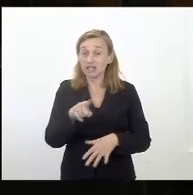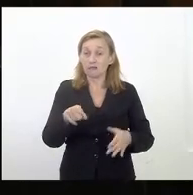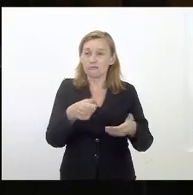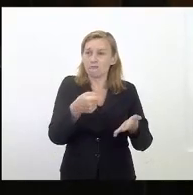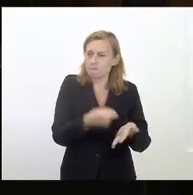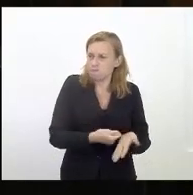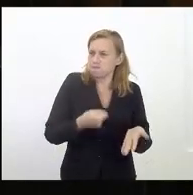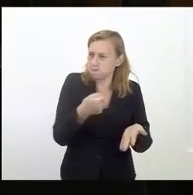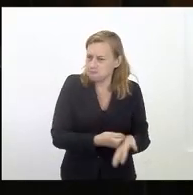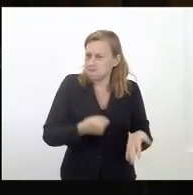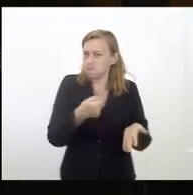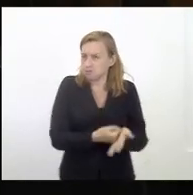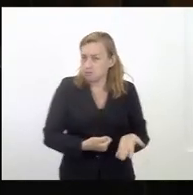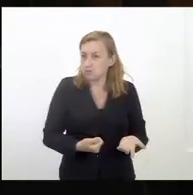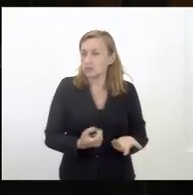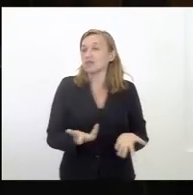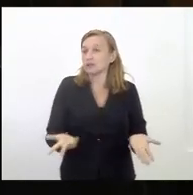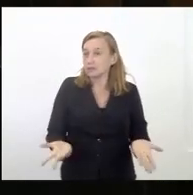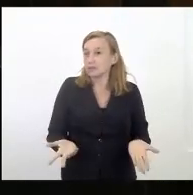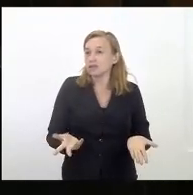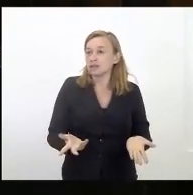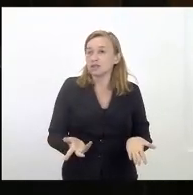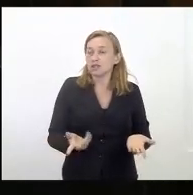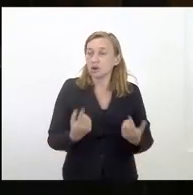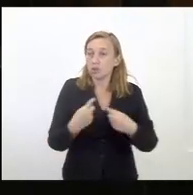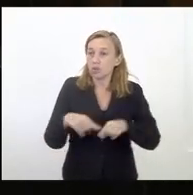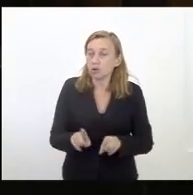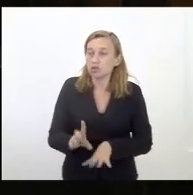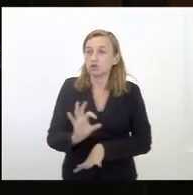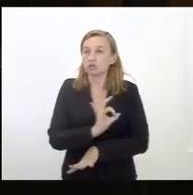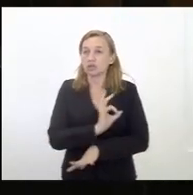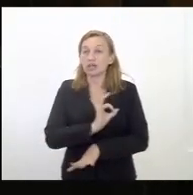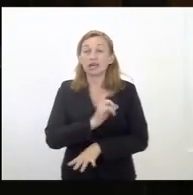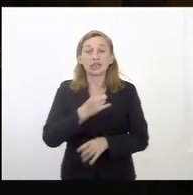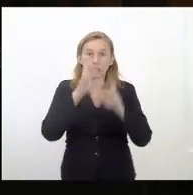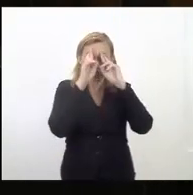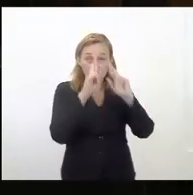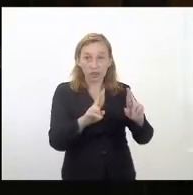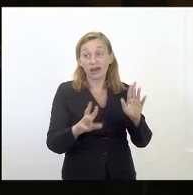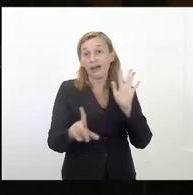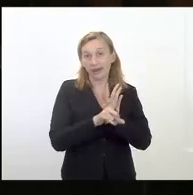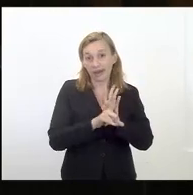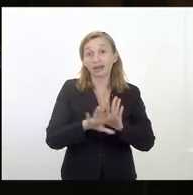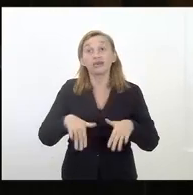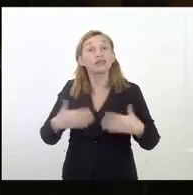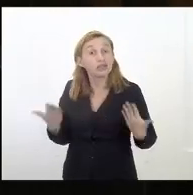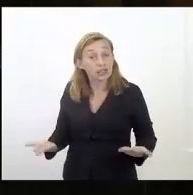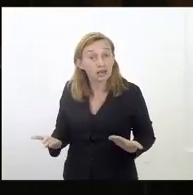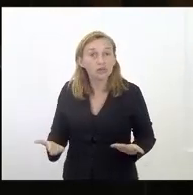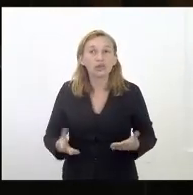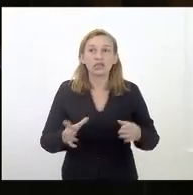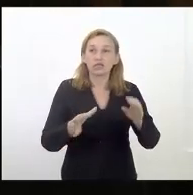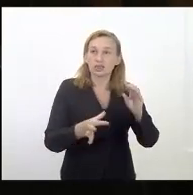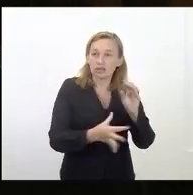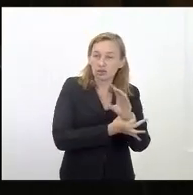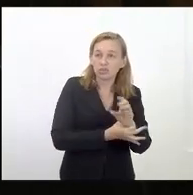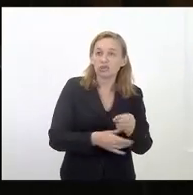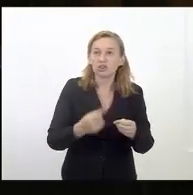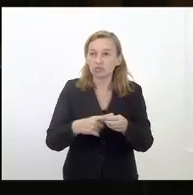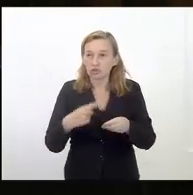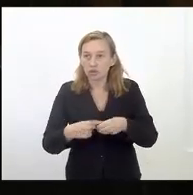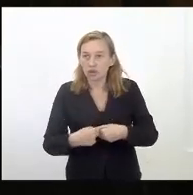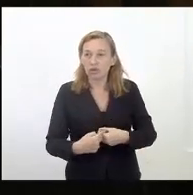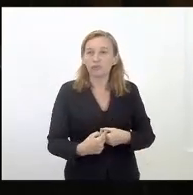insistem em satanizar a atividade policial é sobretudo não respeitar as leis então se a guarda municipal tem a missão